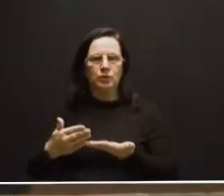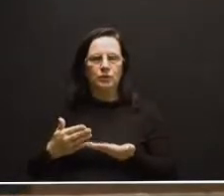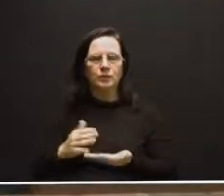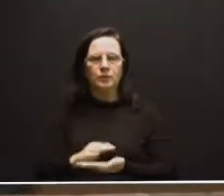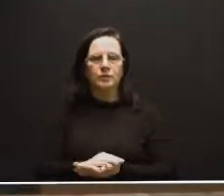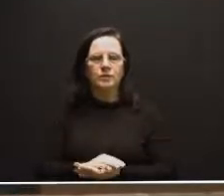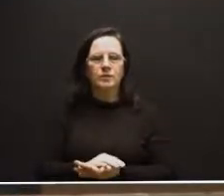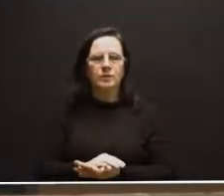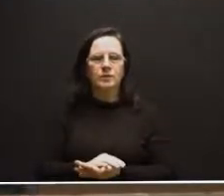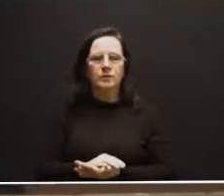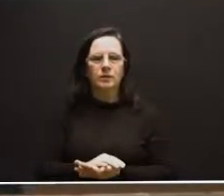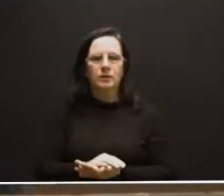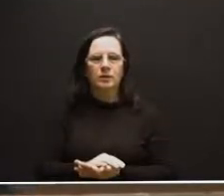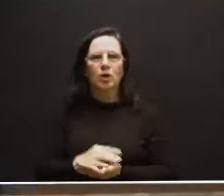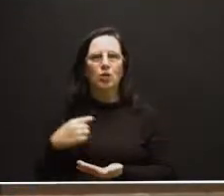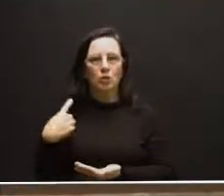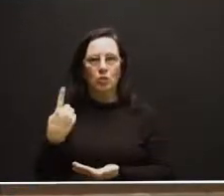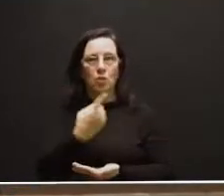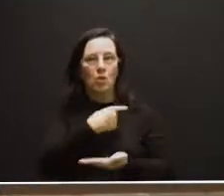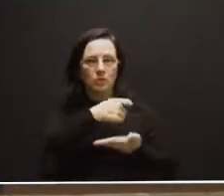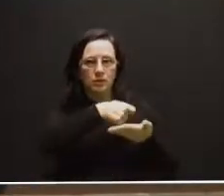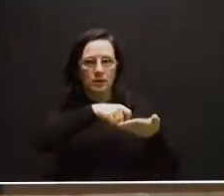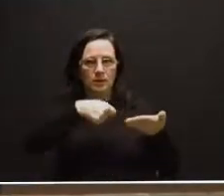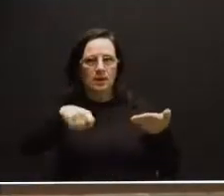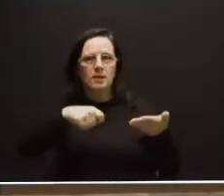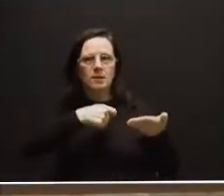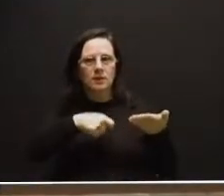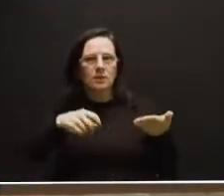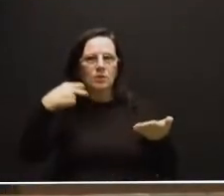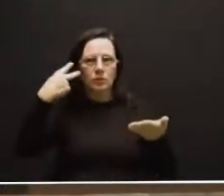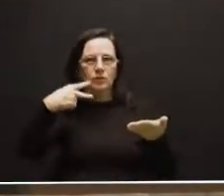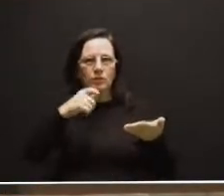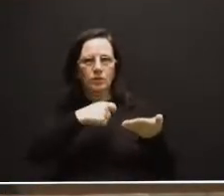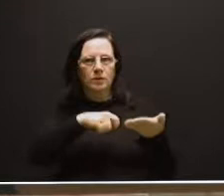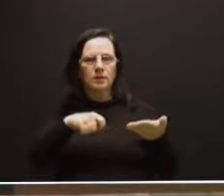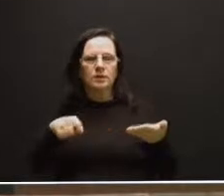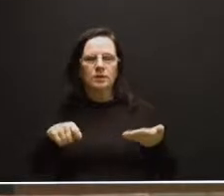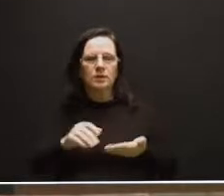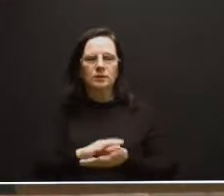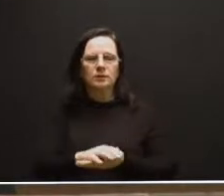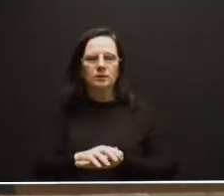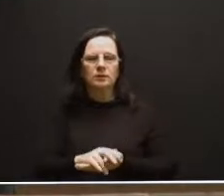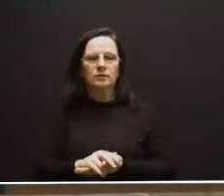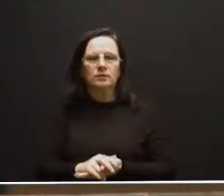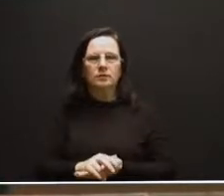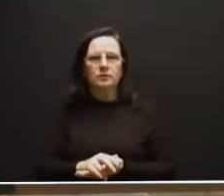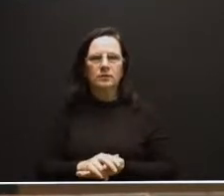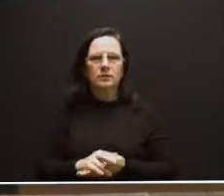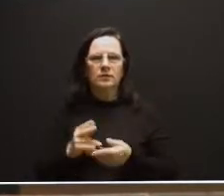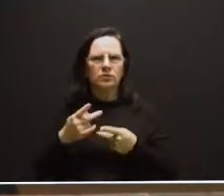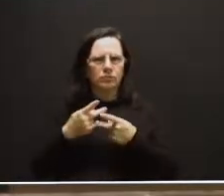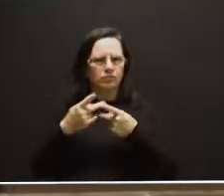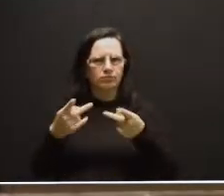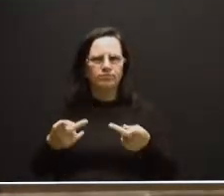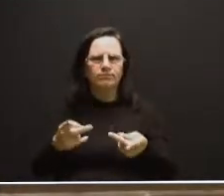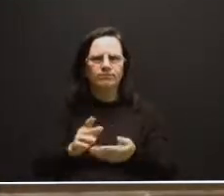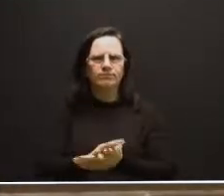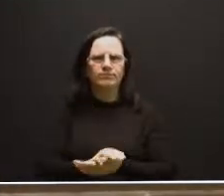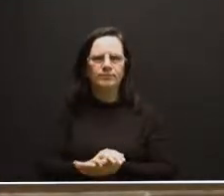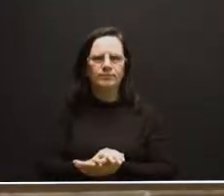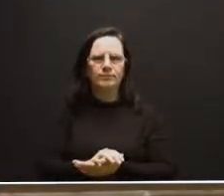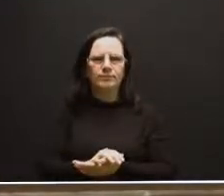aplauso que todos nós assinamos nós vereadores assinamos dizer aqui está aí é